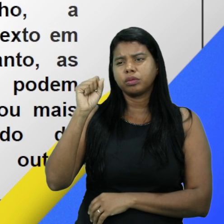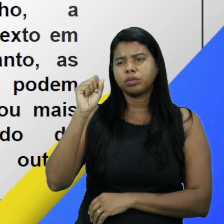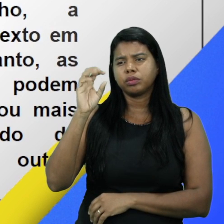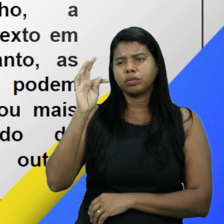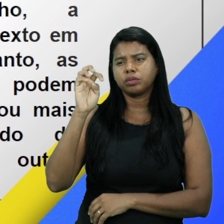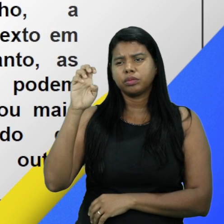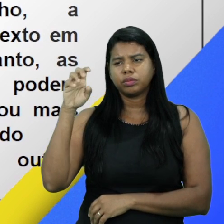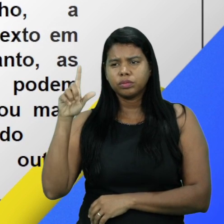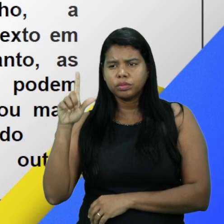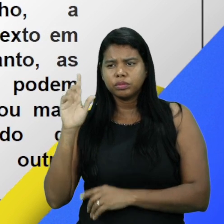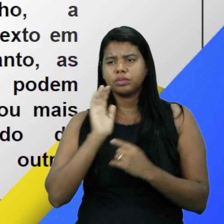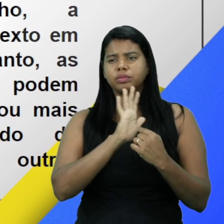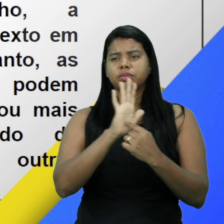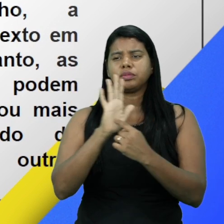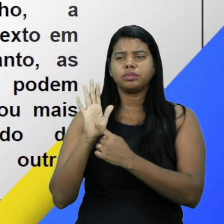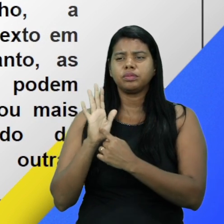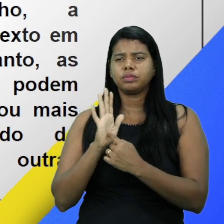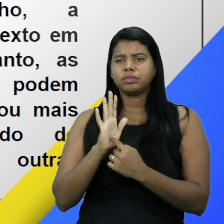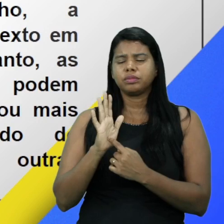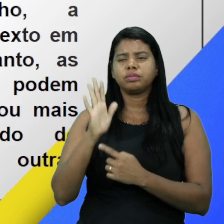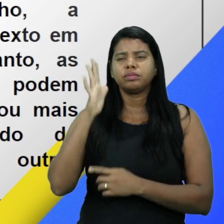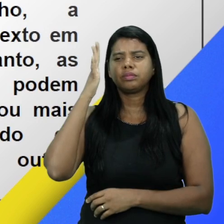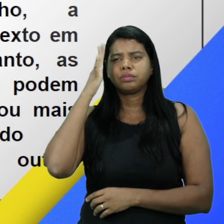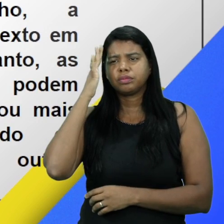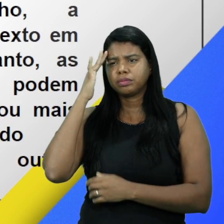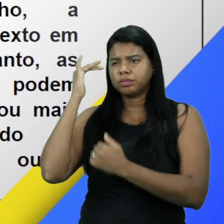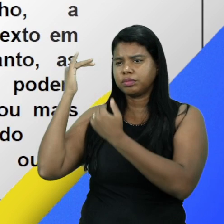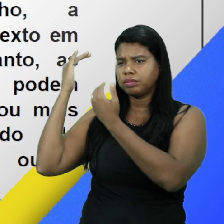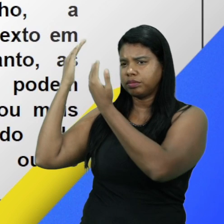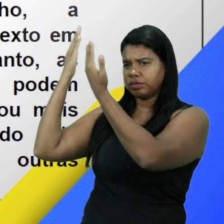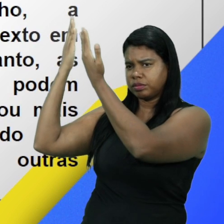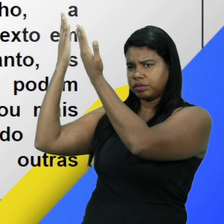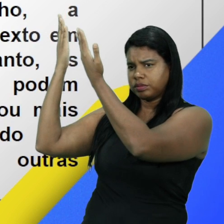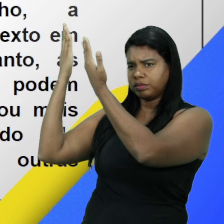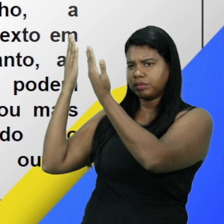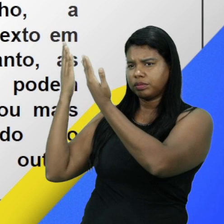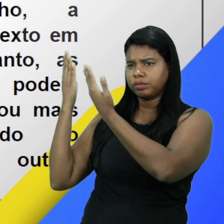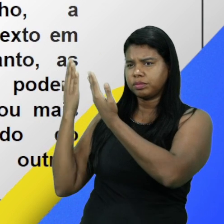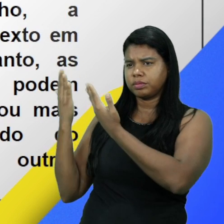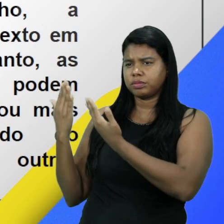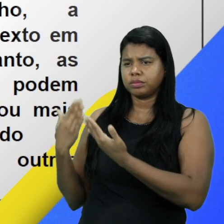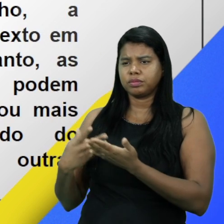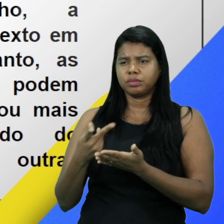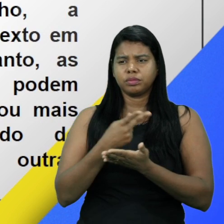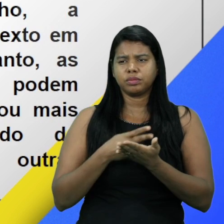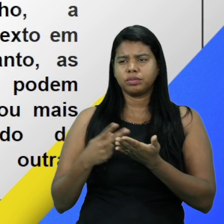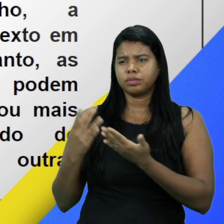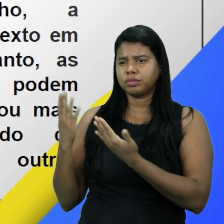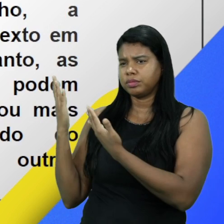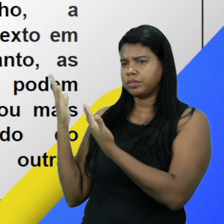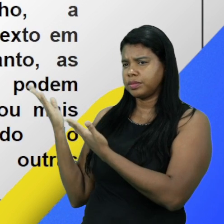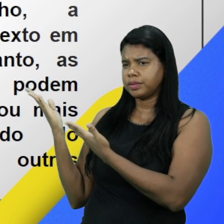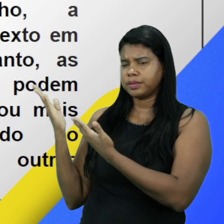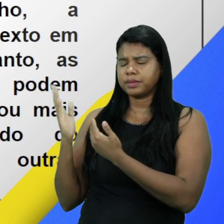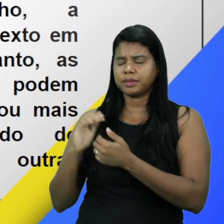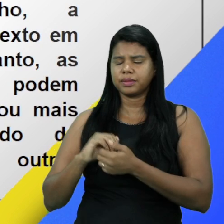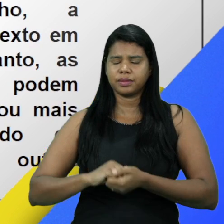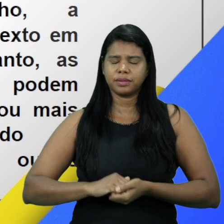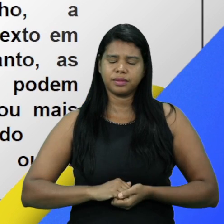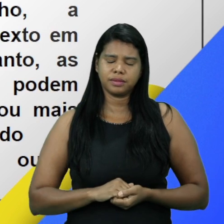da composição, que intenção houve do designer ao criar essa figura. Então